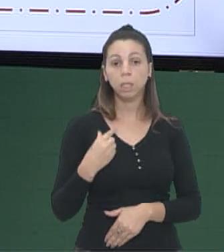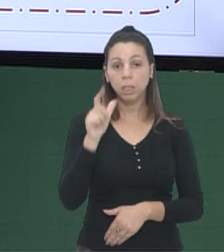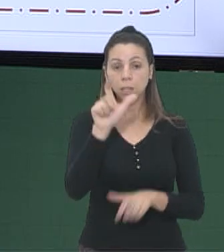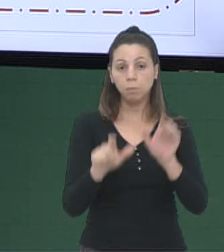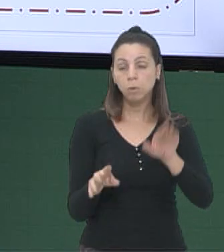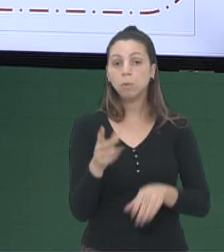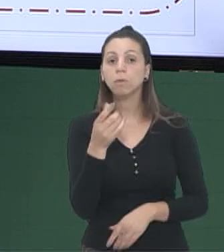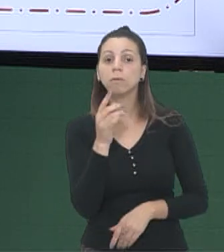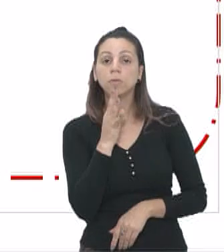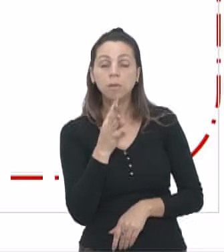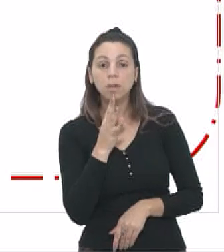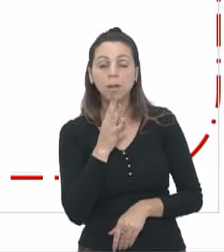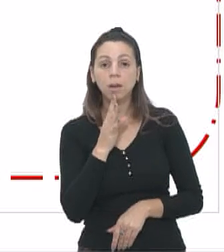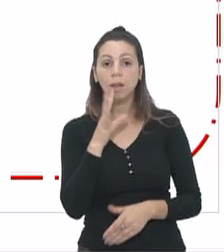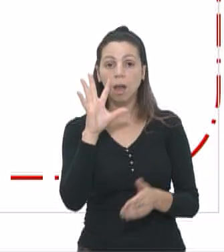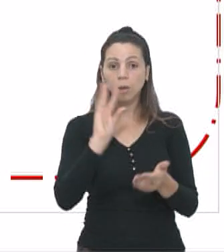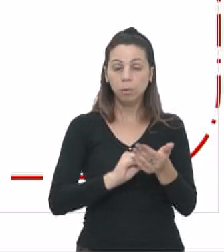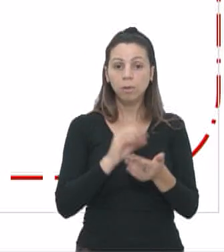questão e responde. Vai lá!